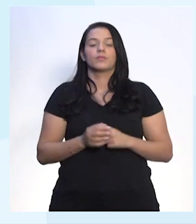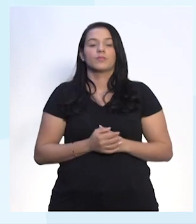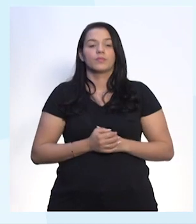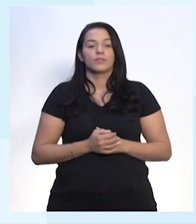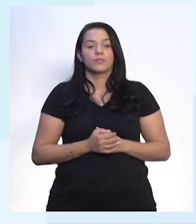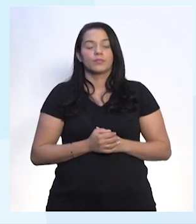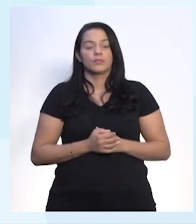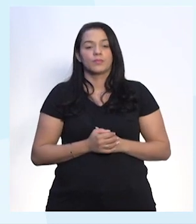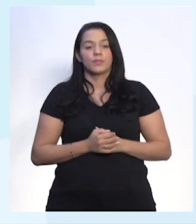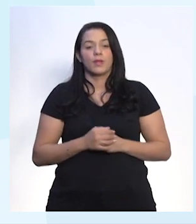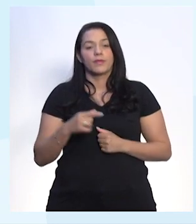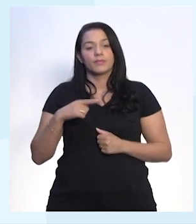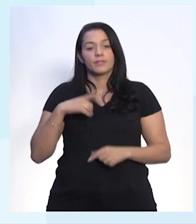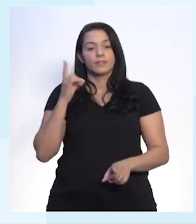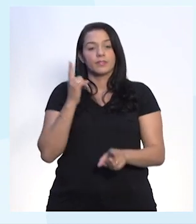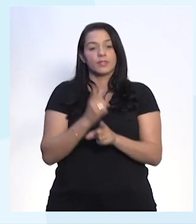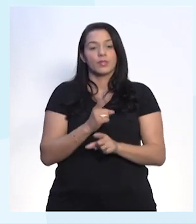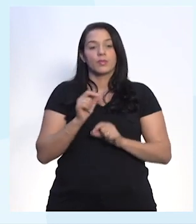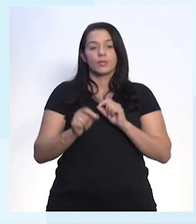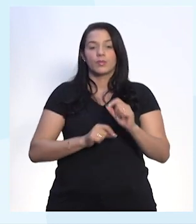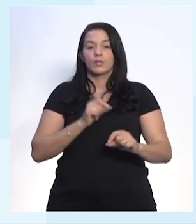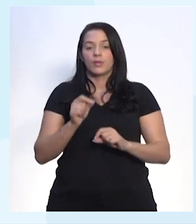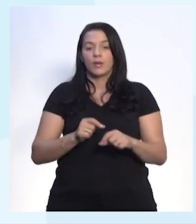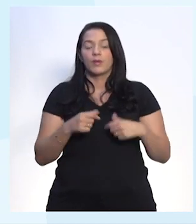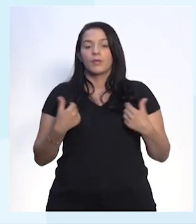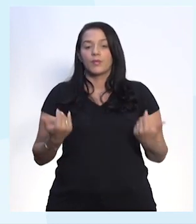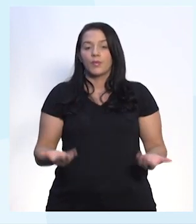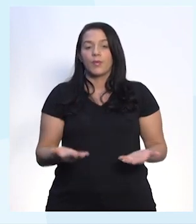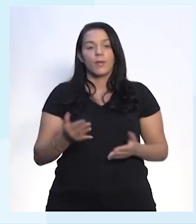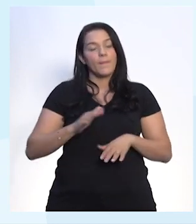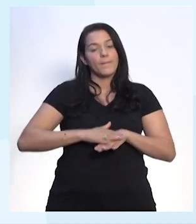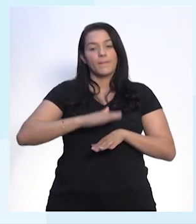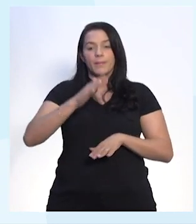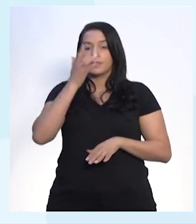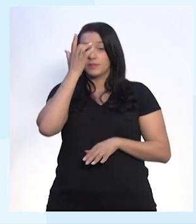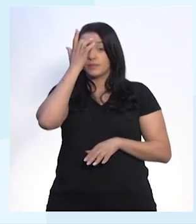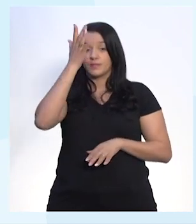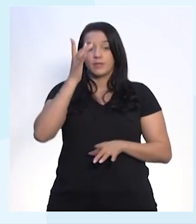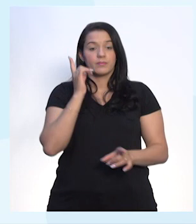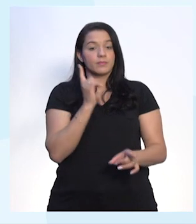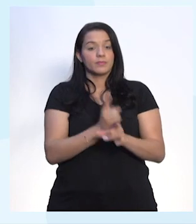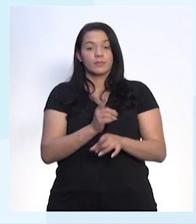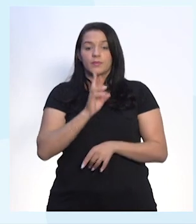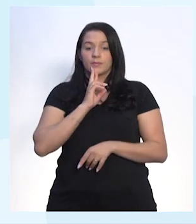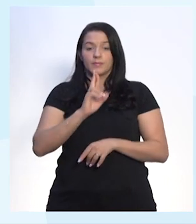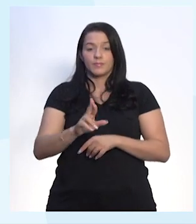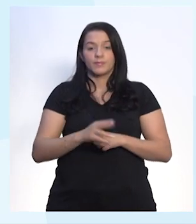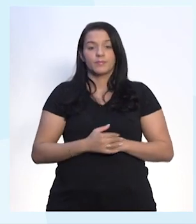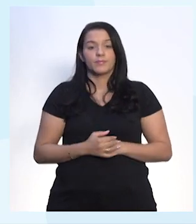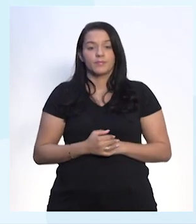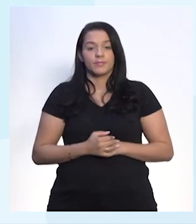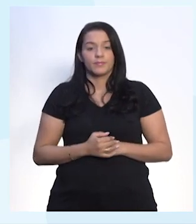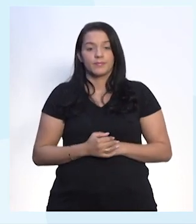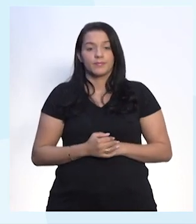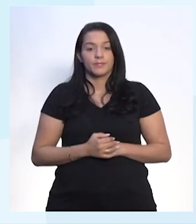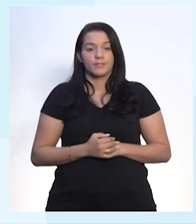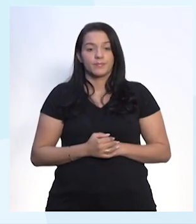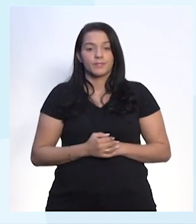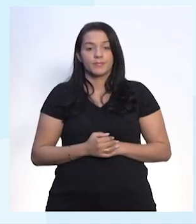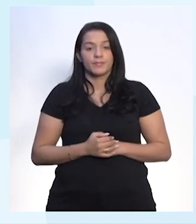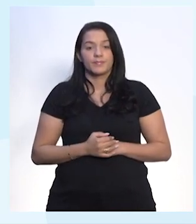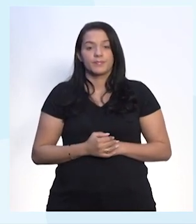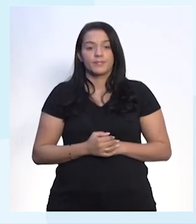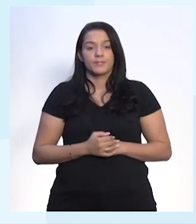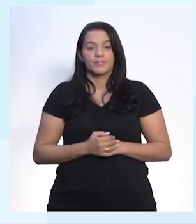Então, eu tenho que identificar aí qual é o modelo mais fácil para vocês fazerem. A pergunta é a seguinte: qual